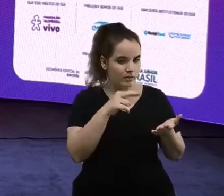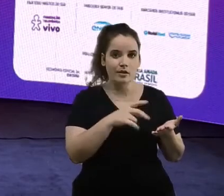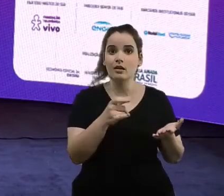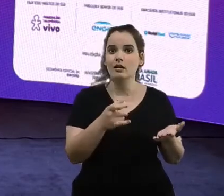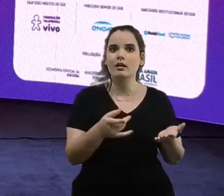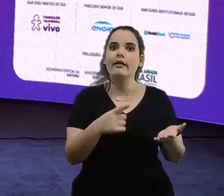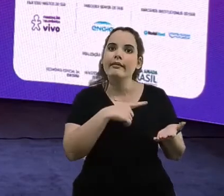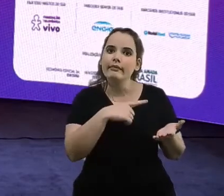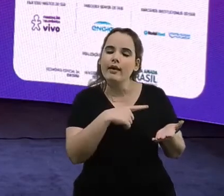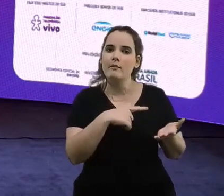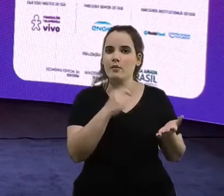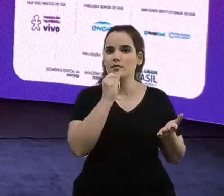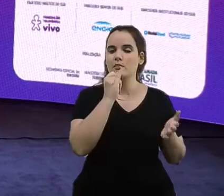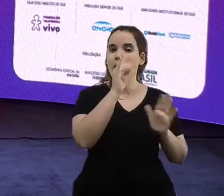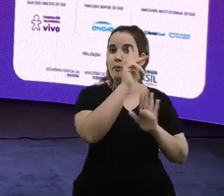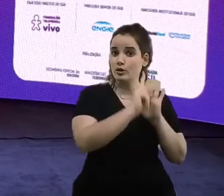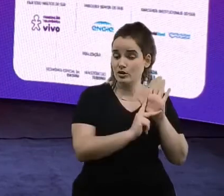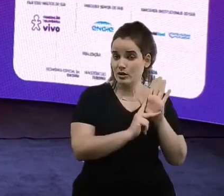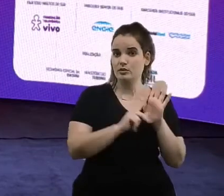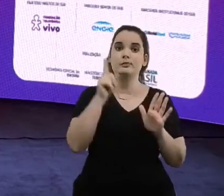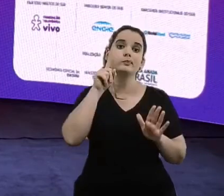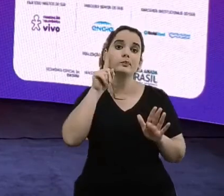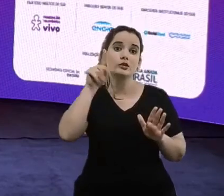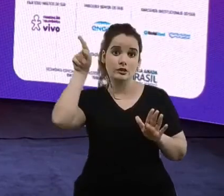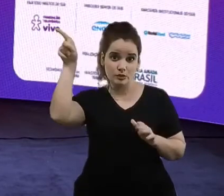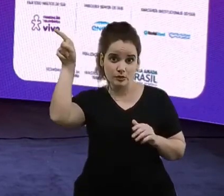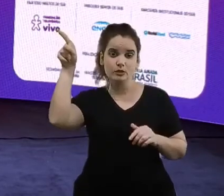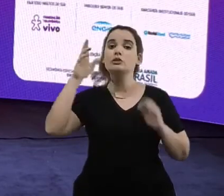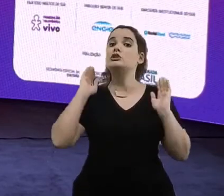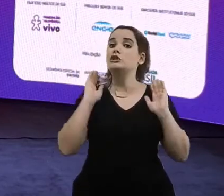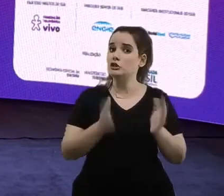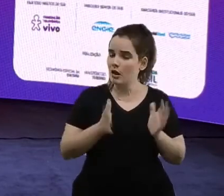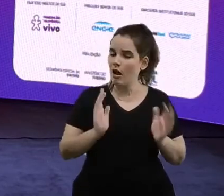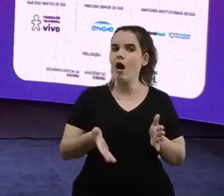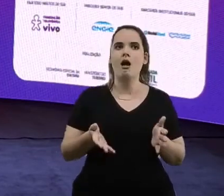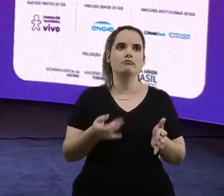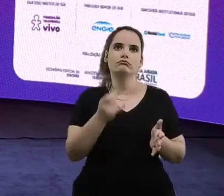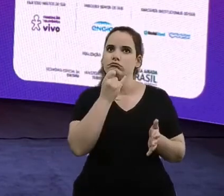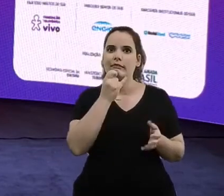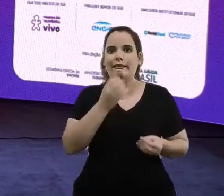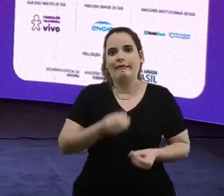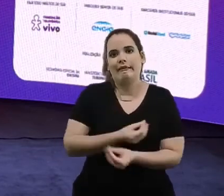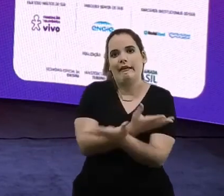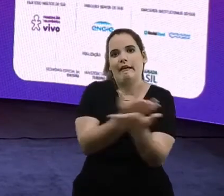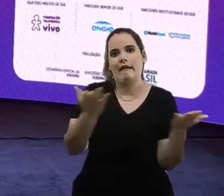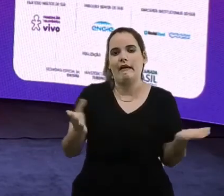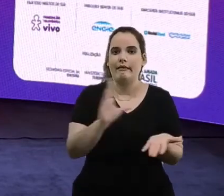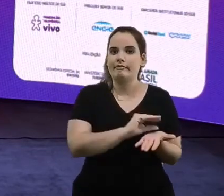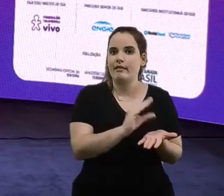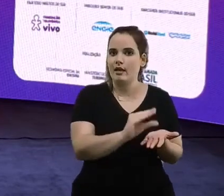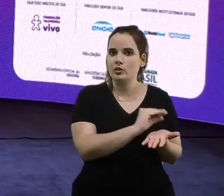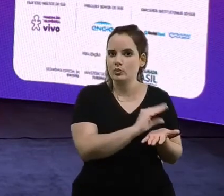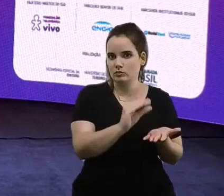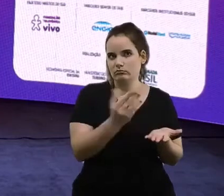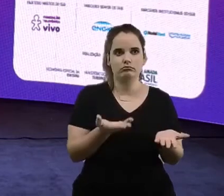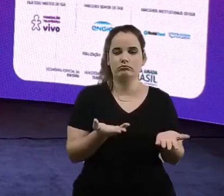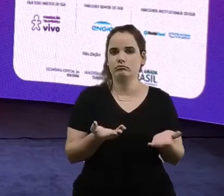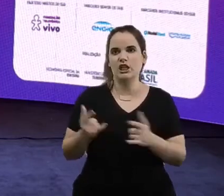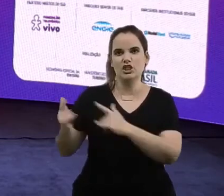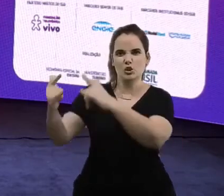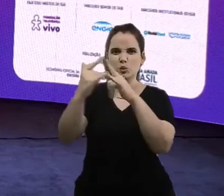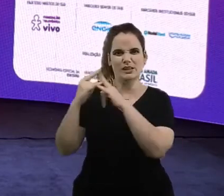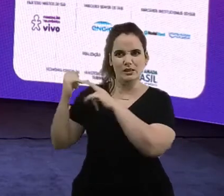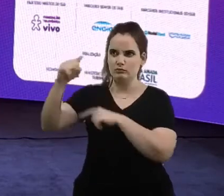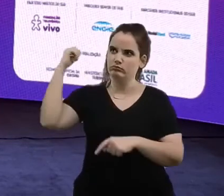alguns projetos nos Estados Unidos que foram desenvolvidos, entregando esses dados para instituições poderem ajustar, né, as